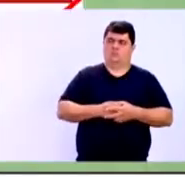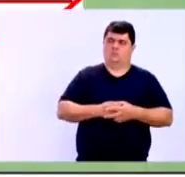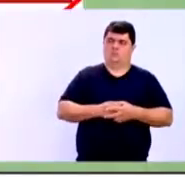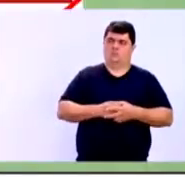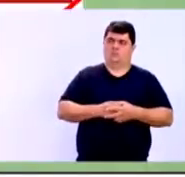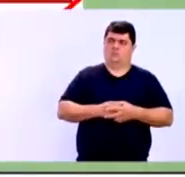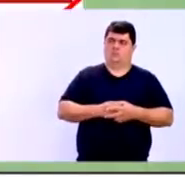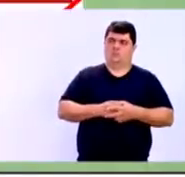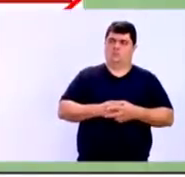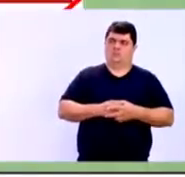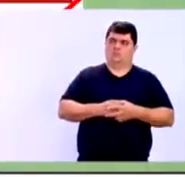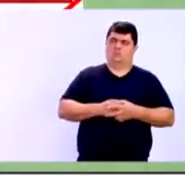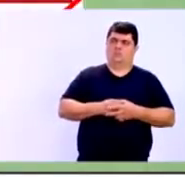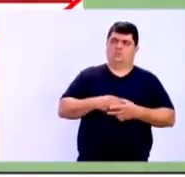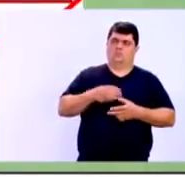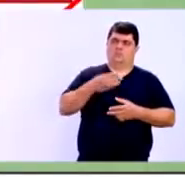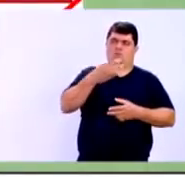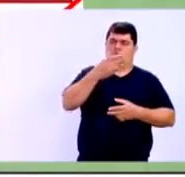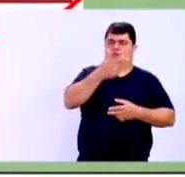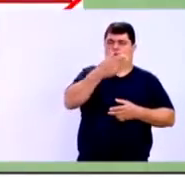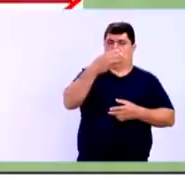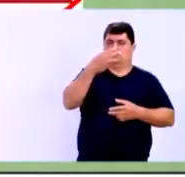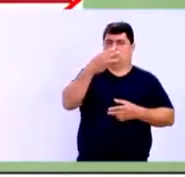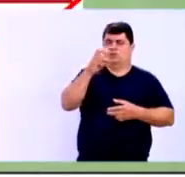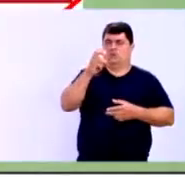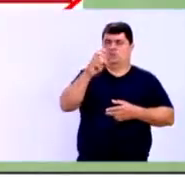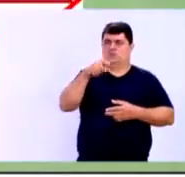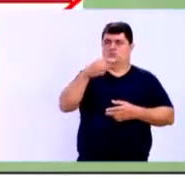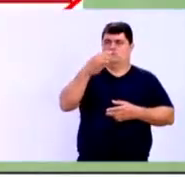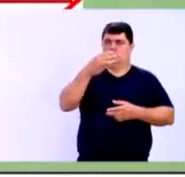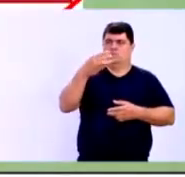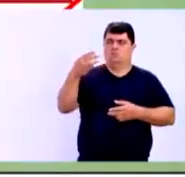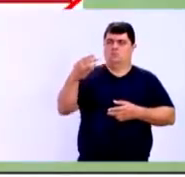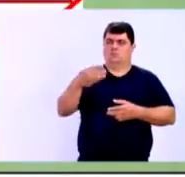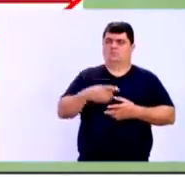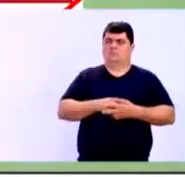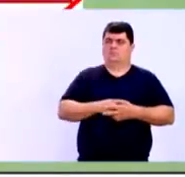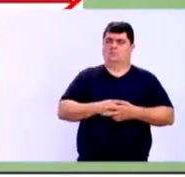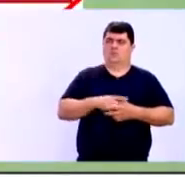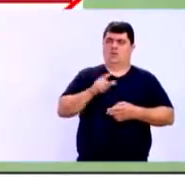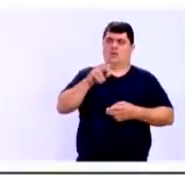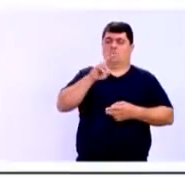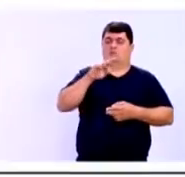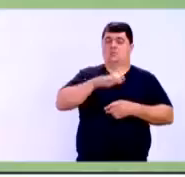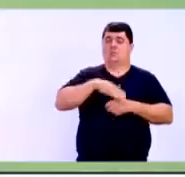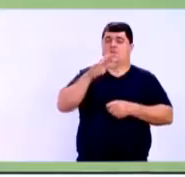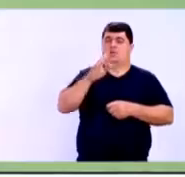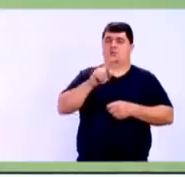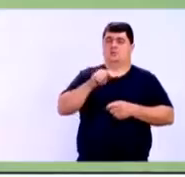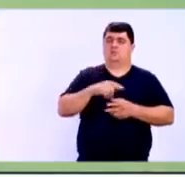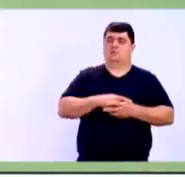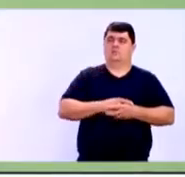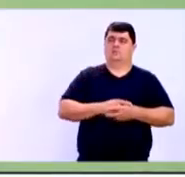que automaticamente chegaremos a esse valor aqui. E esse atualmente é o mais usado.